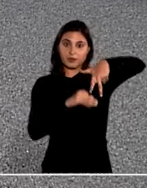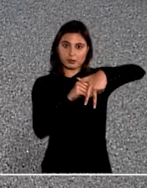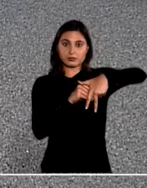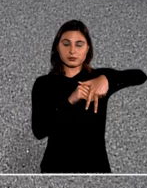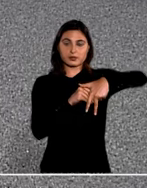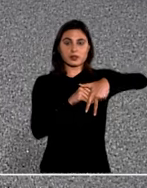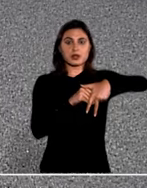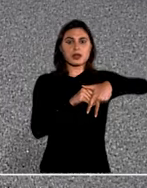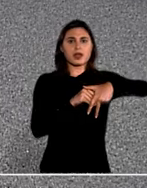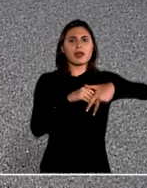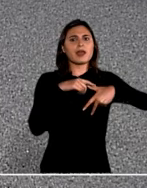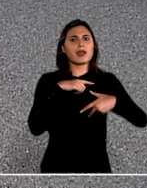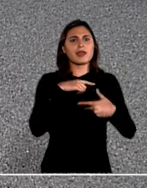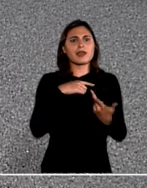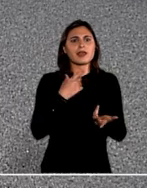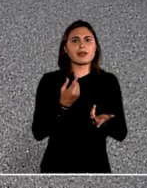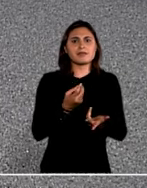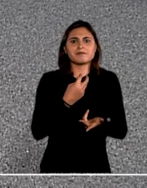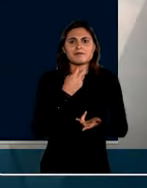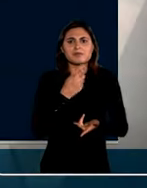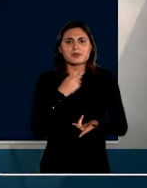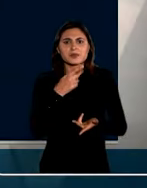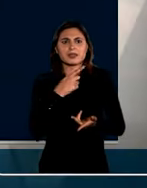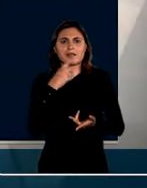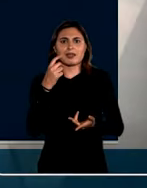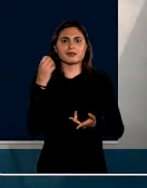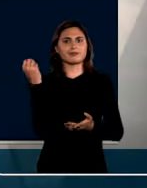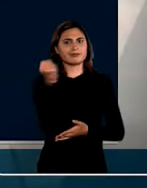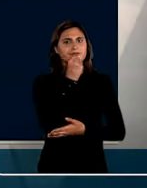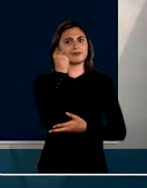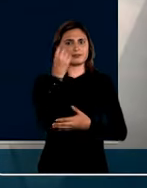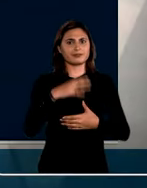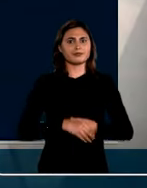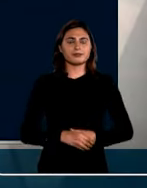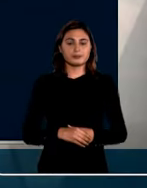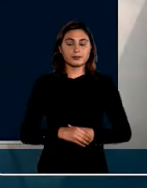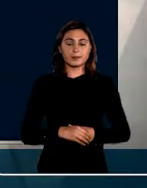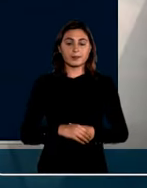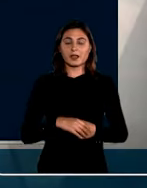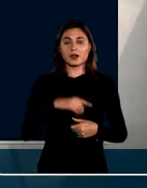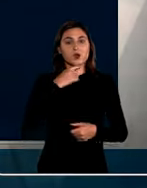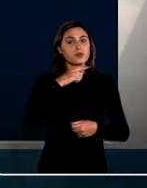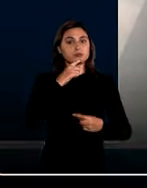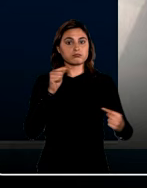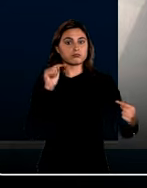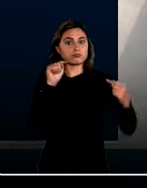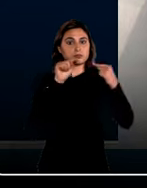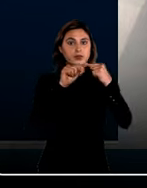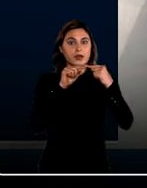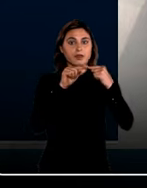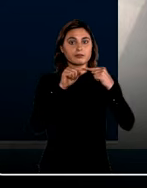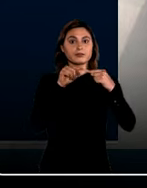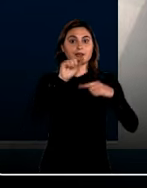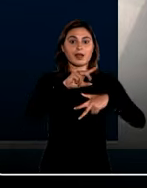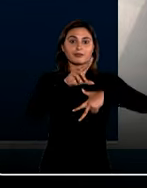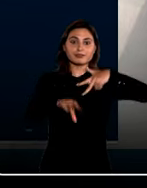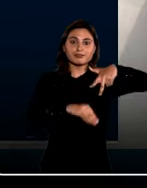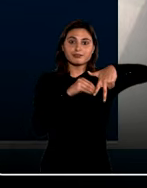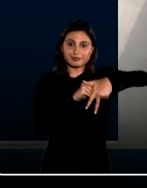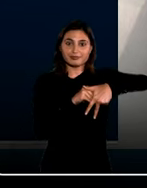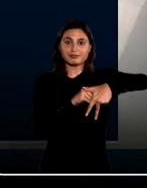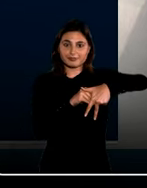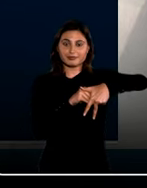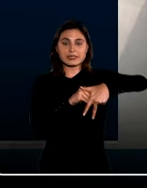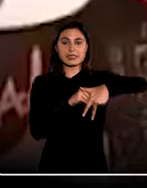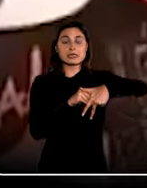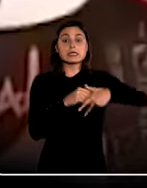não impede princípio da insignificância o colegiado decidiu que não é possível aplicar o princípio da insignificância no crime